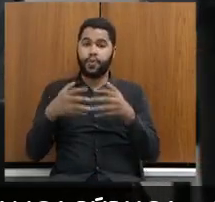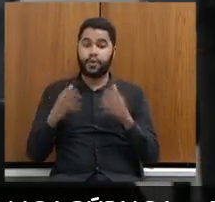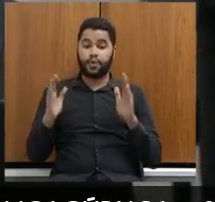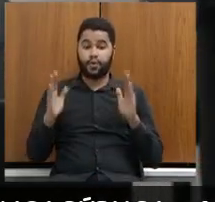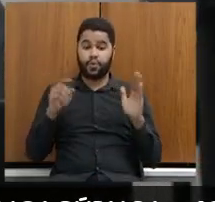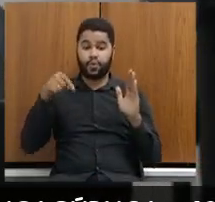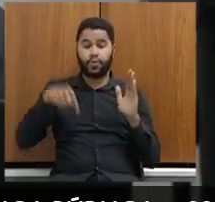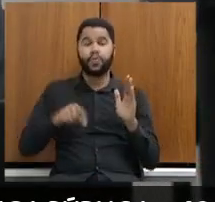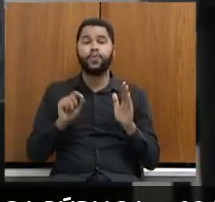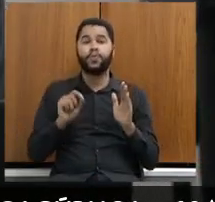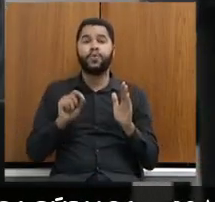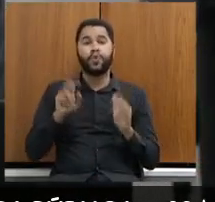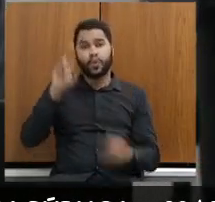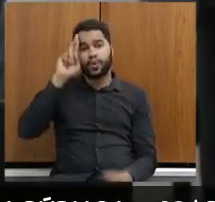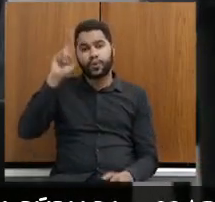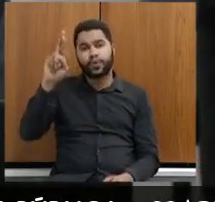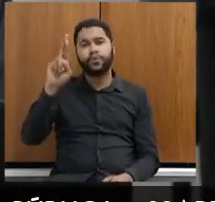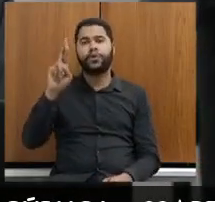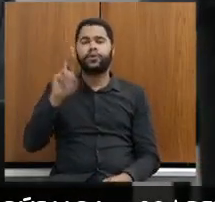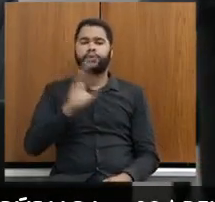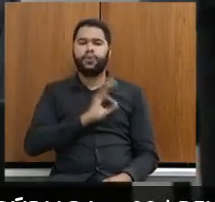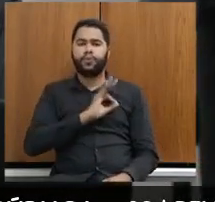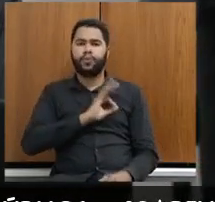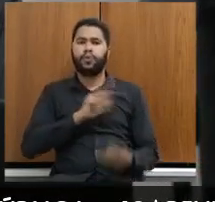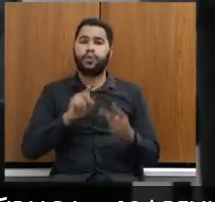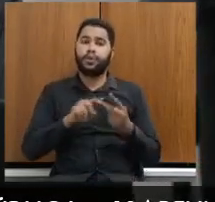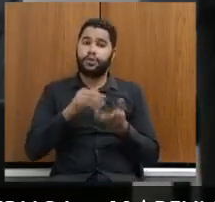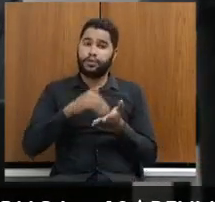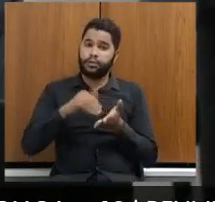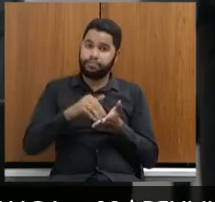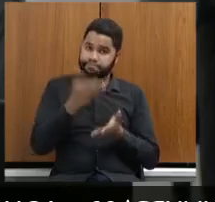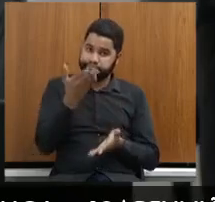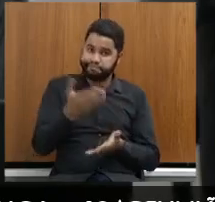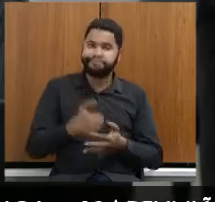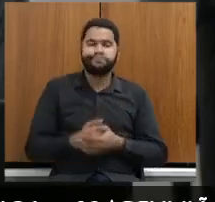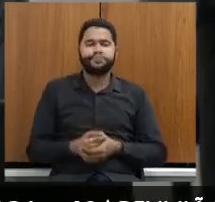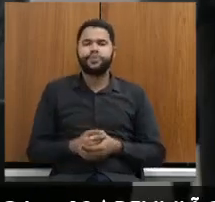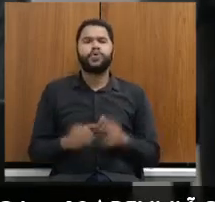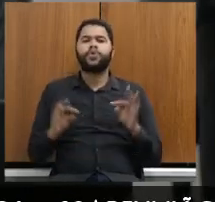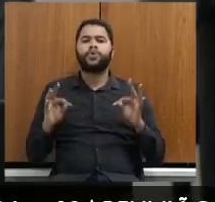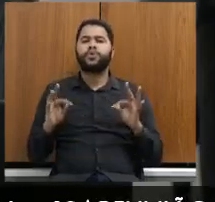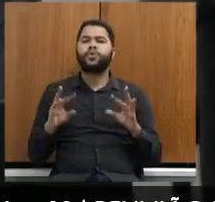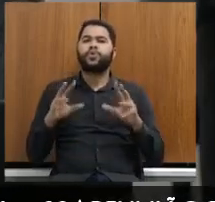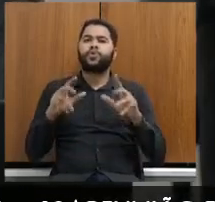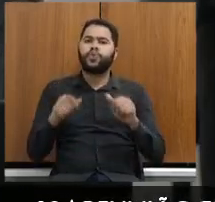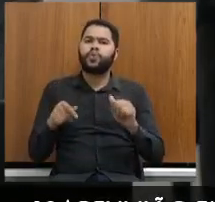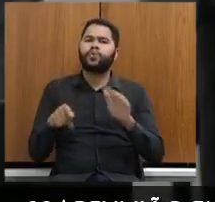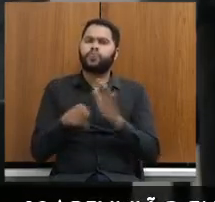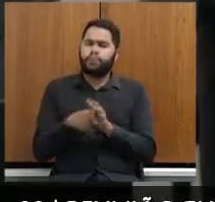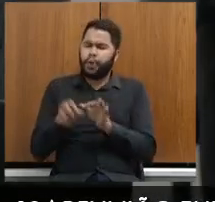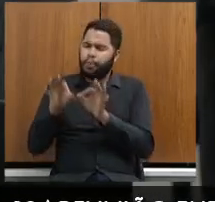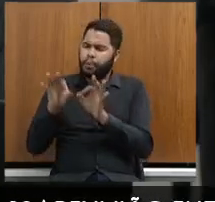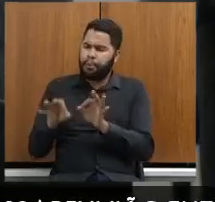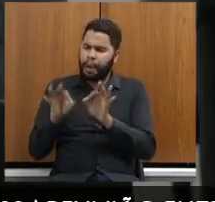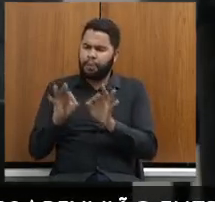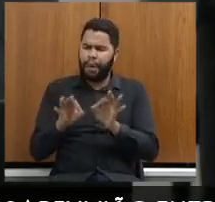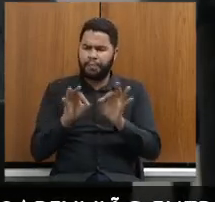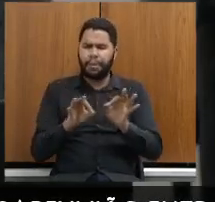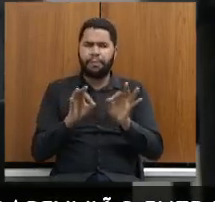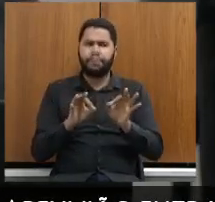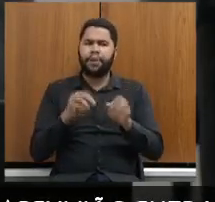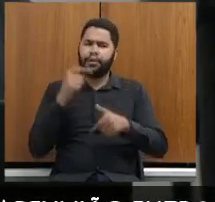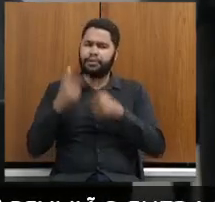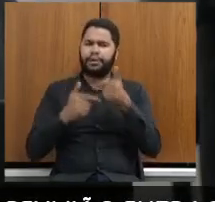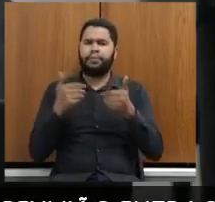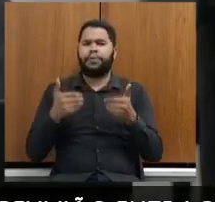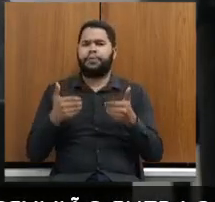no momento em que os chefes de polícia e o secretário é são todos eles dirigentes e bom se for fazer o melhor